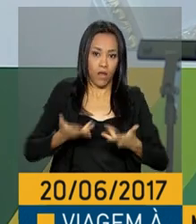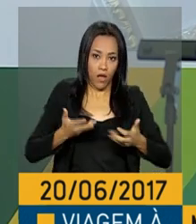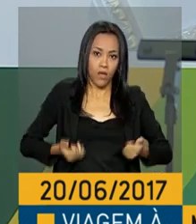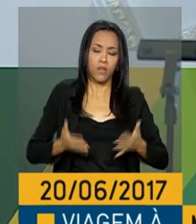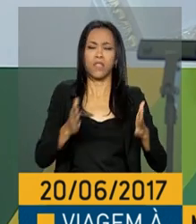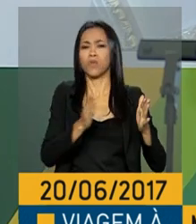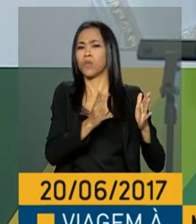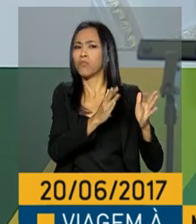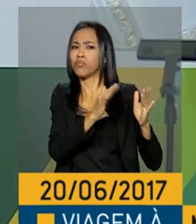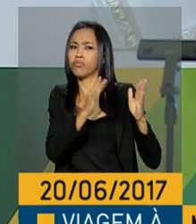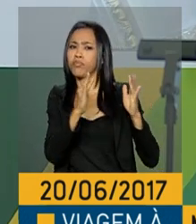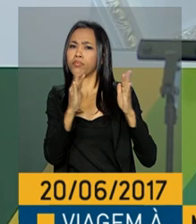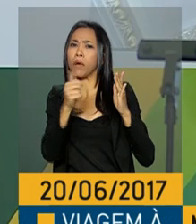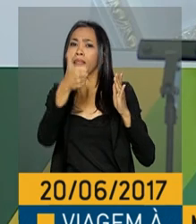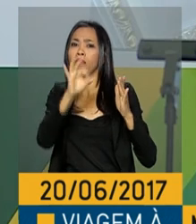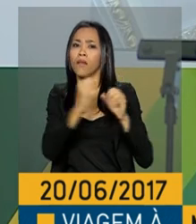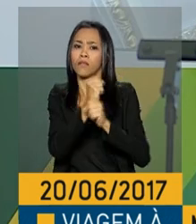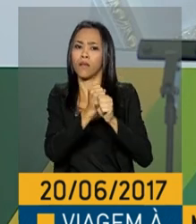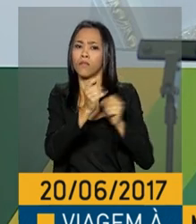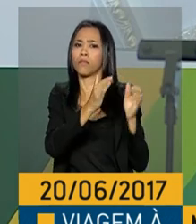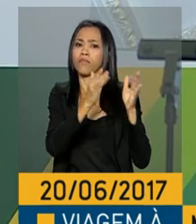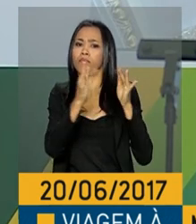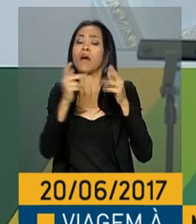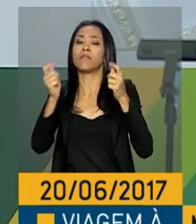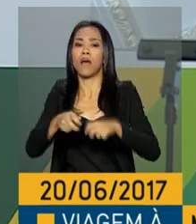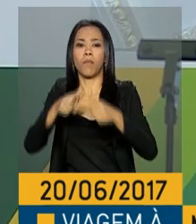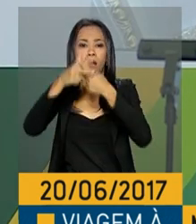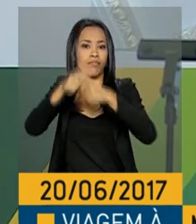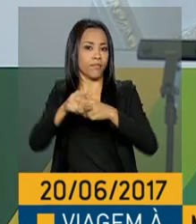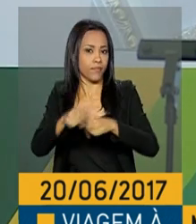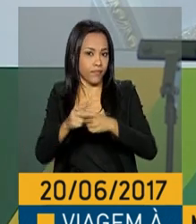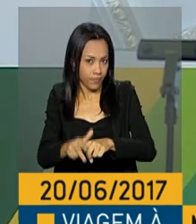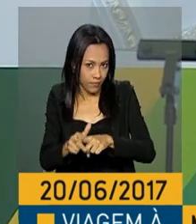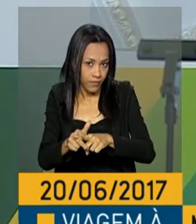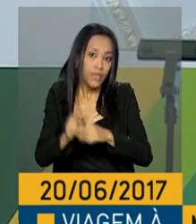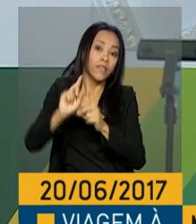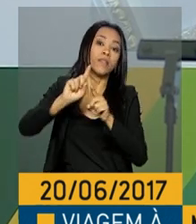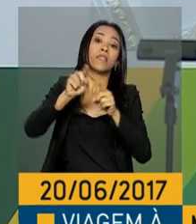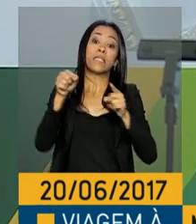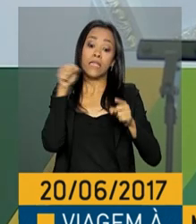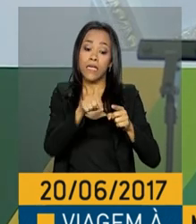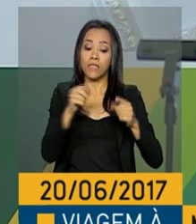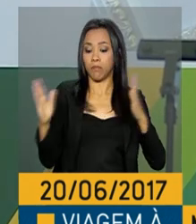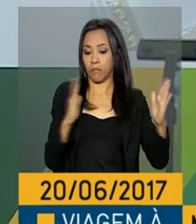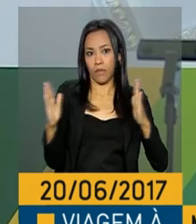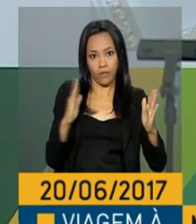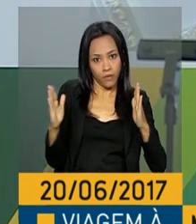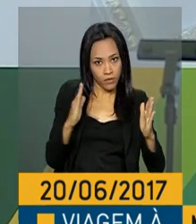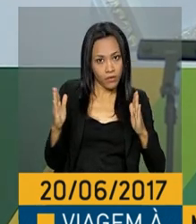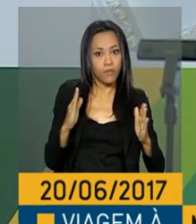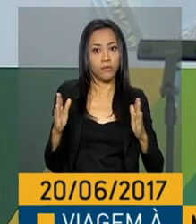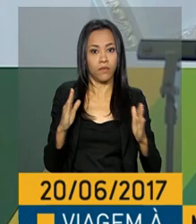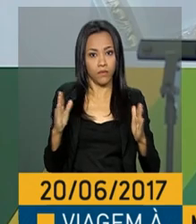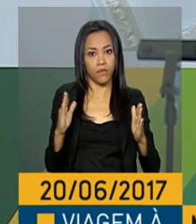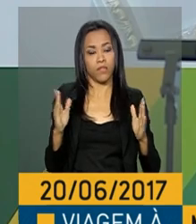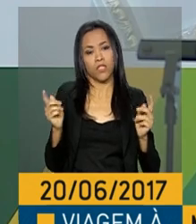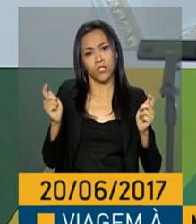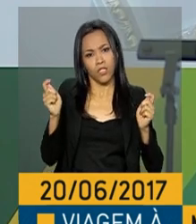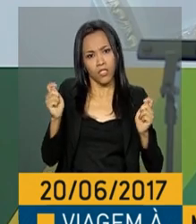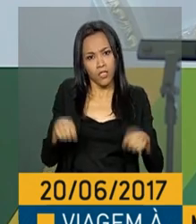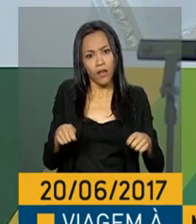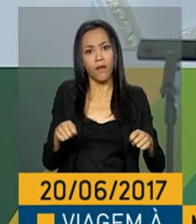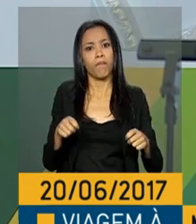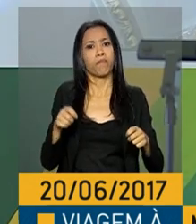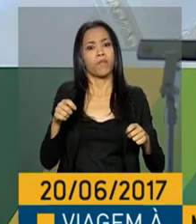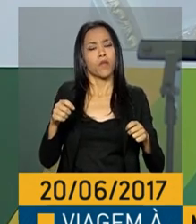será revisável daqui a 10 anos, na suposição de que nesse período já haja, digamos assim, um empate entre o que